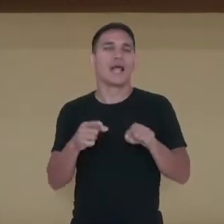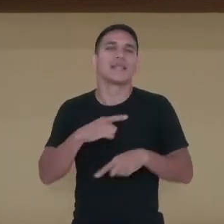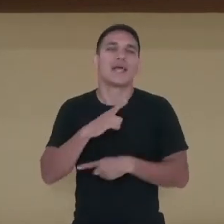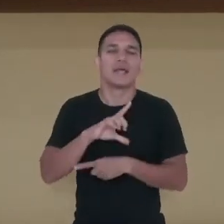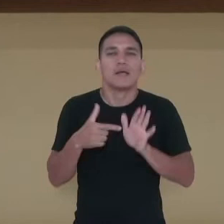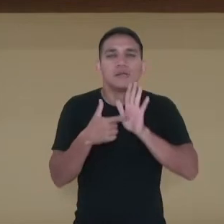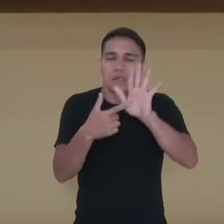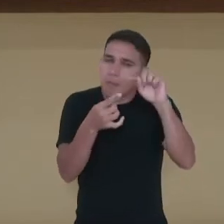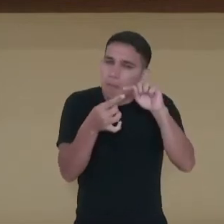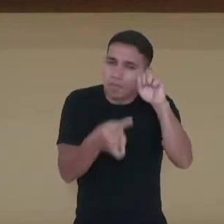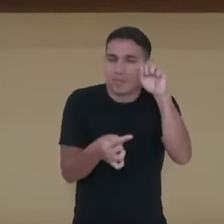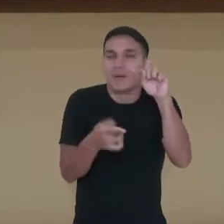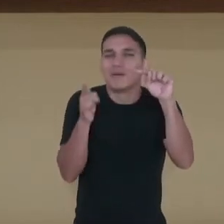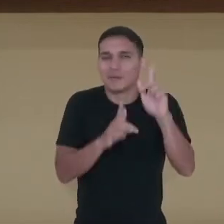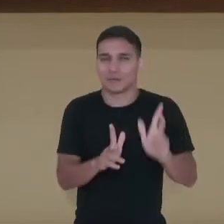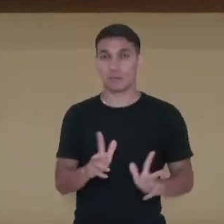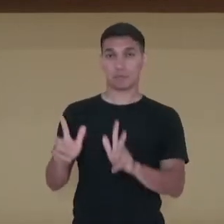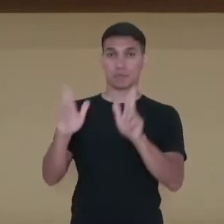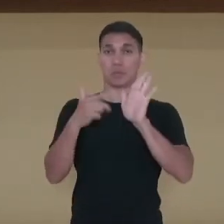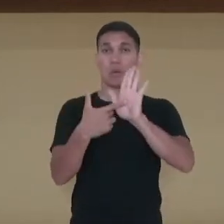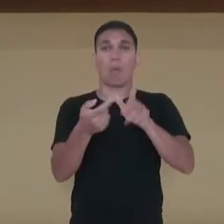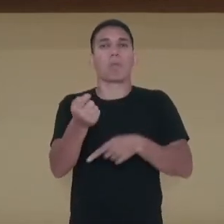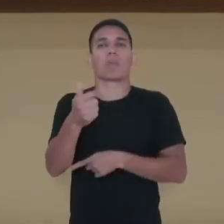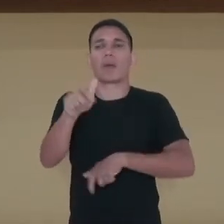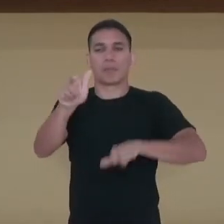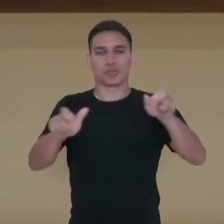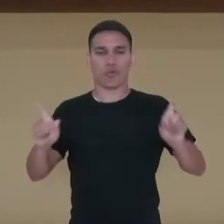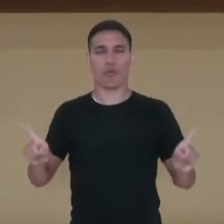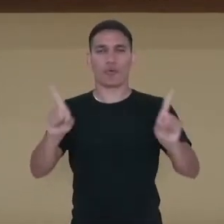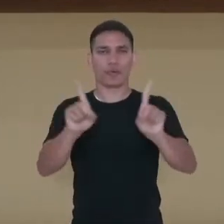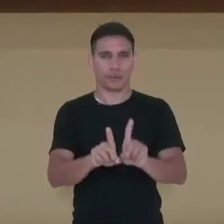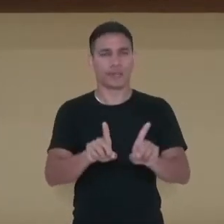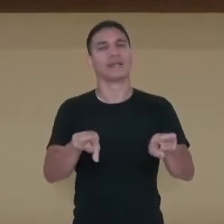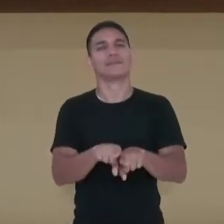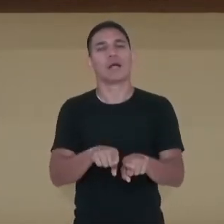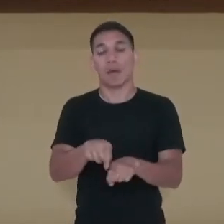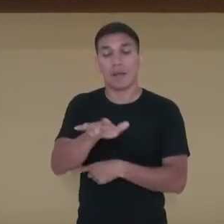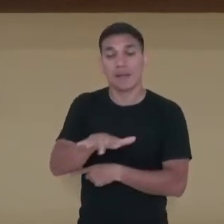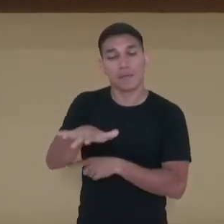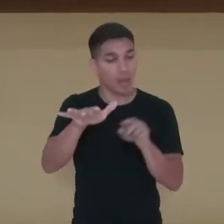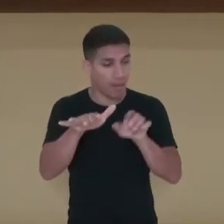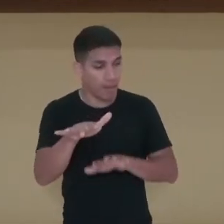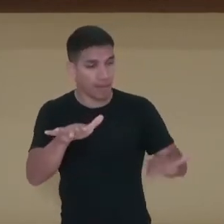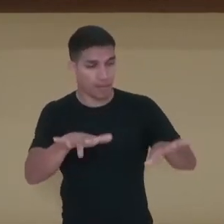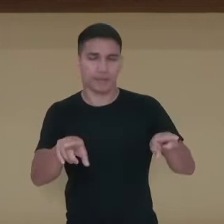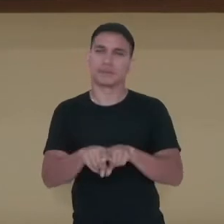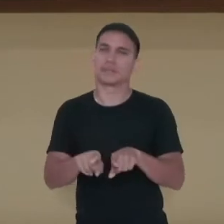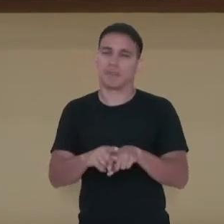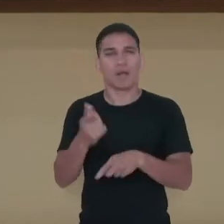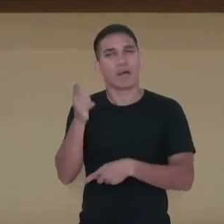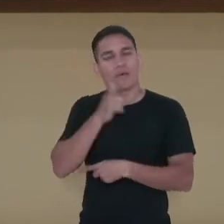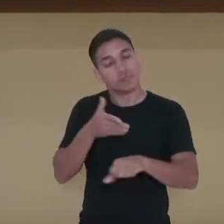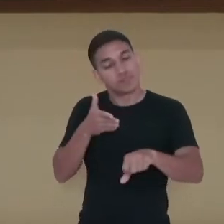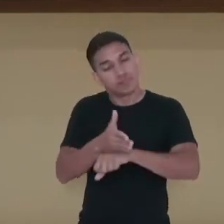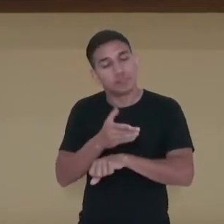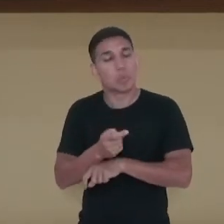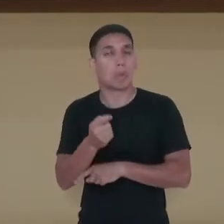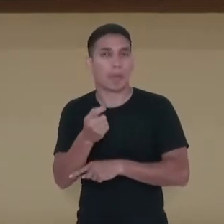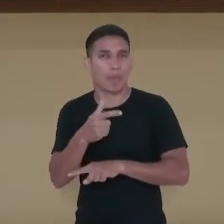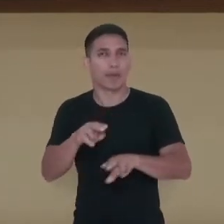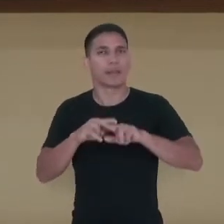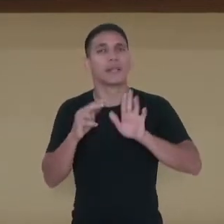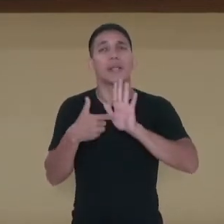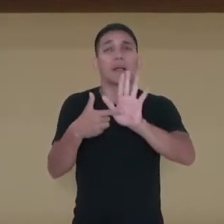pequeno da realidade. Então, ela vai ter poucos personagens, o espaço, a frequentação dela é bem pequeno, ela vai falar de algo